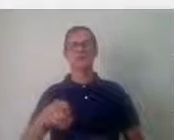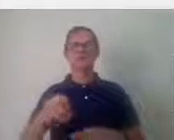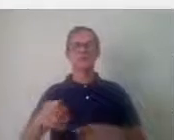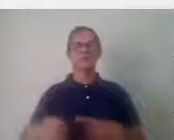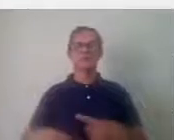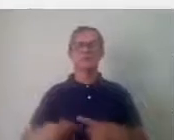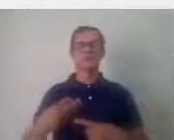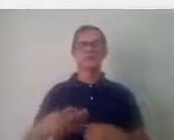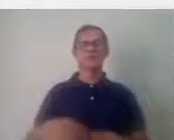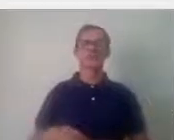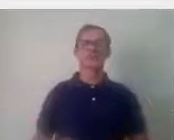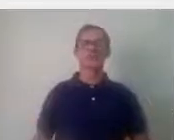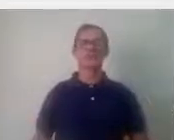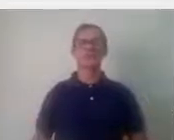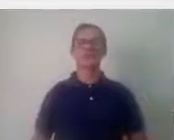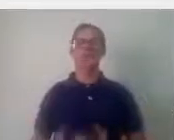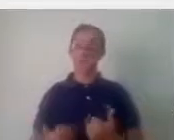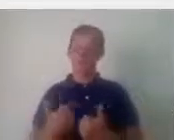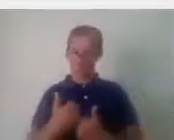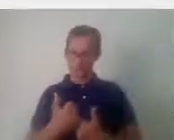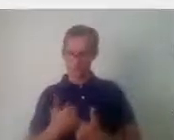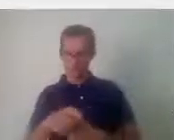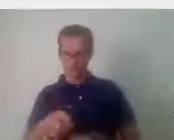do x, você substitui 2,